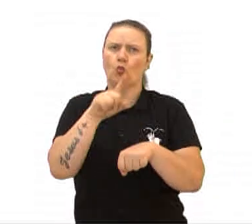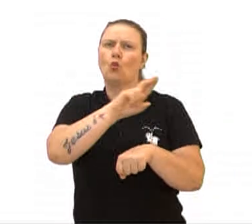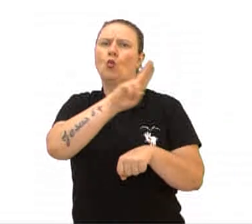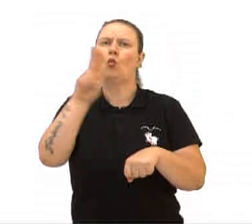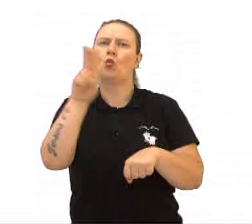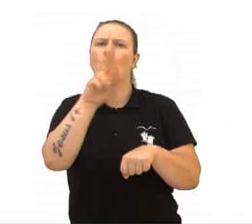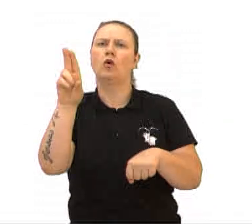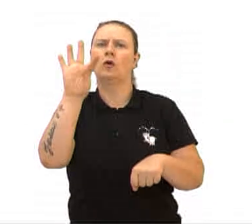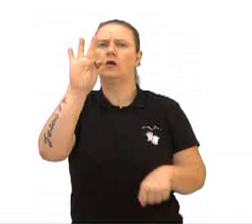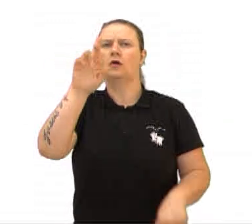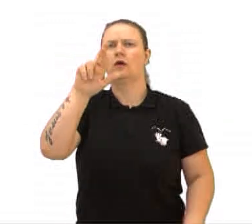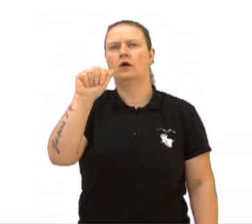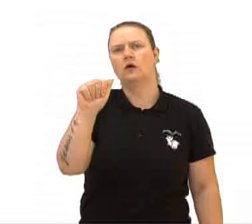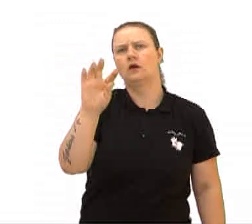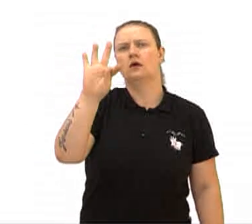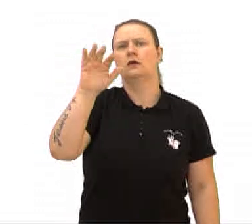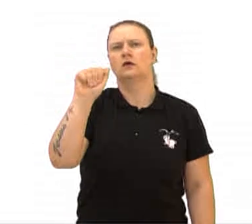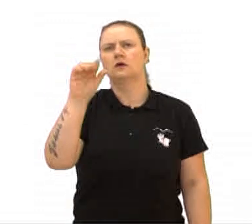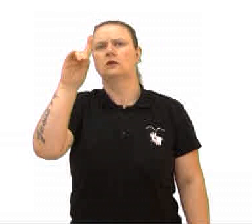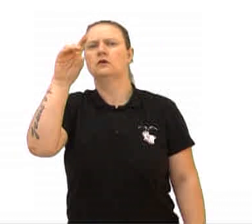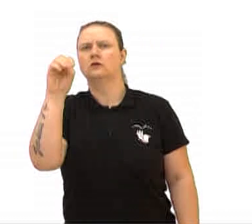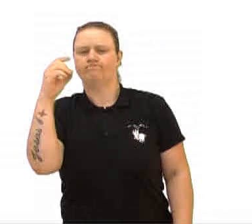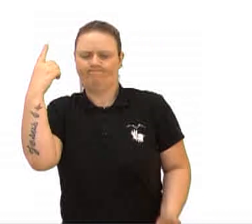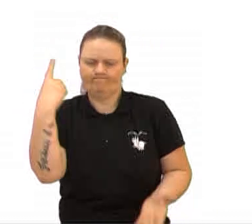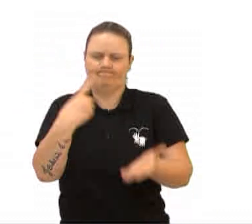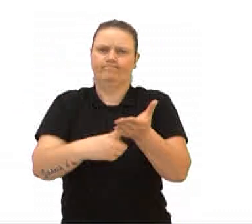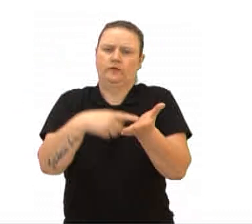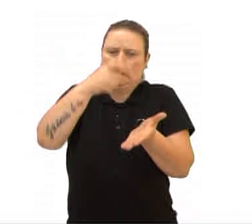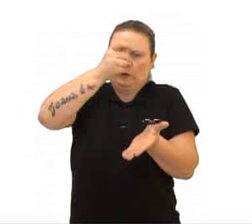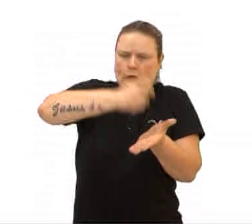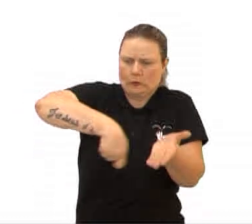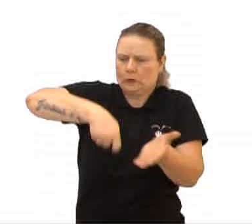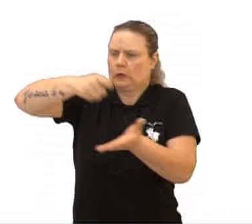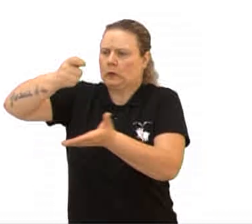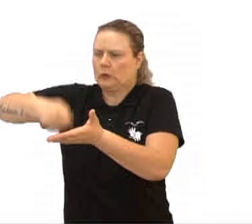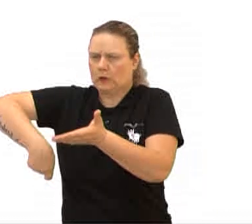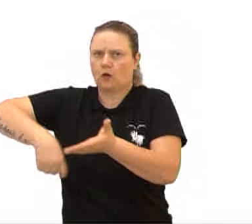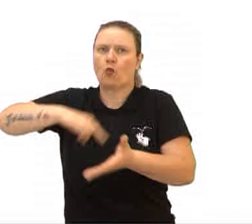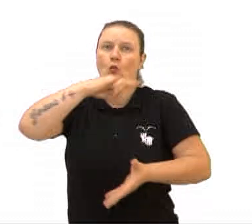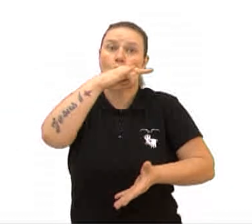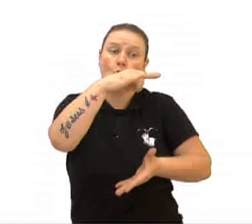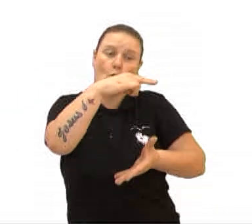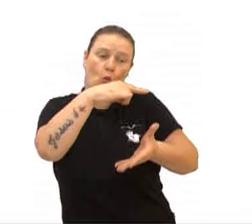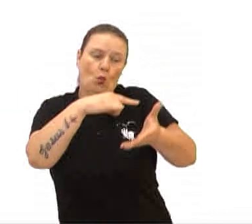Tordesilhas. Né? Eles assinaram lá um tratado, que foi um documento